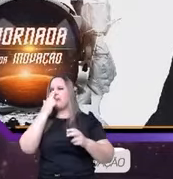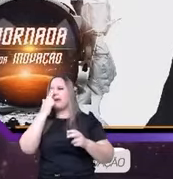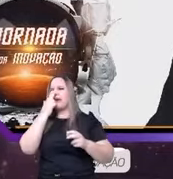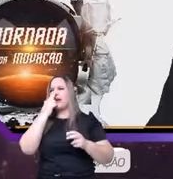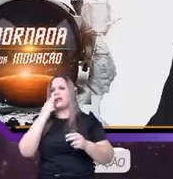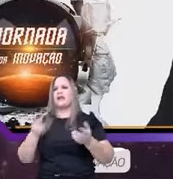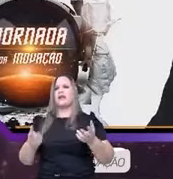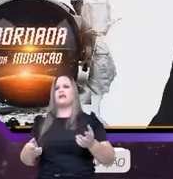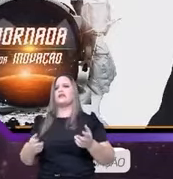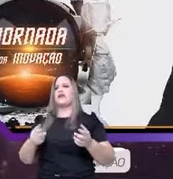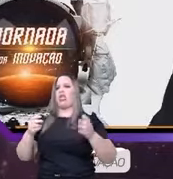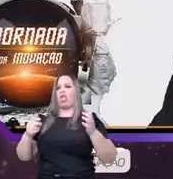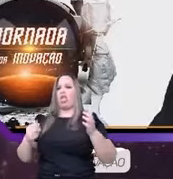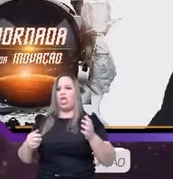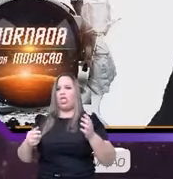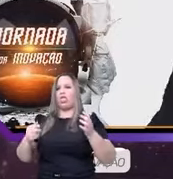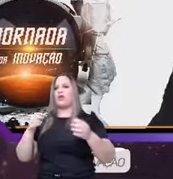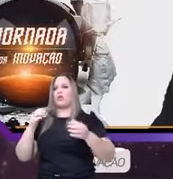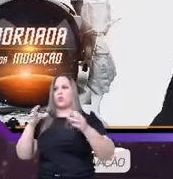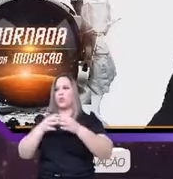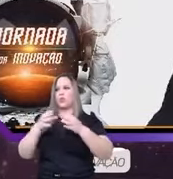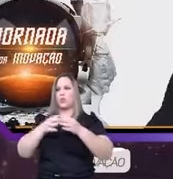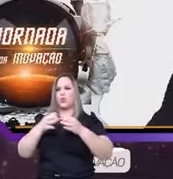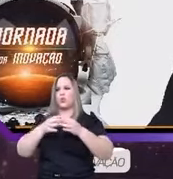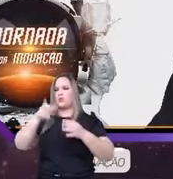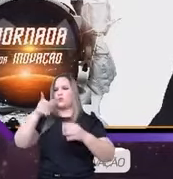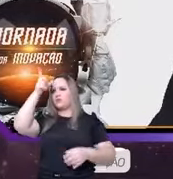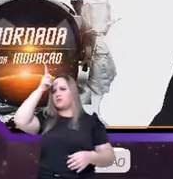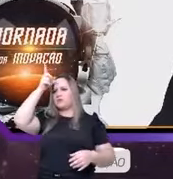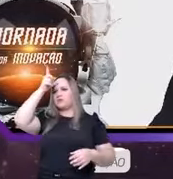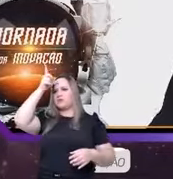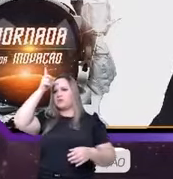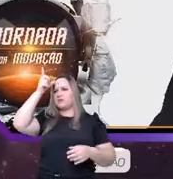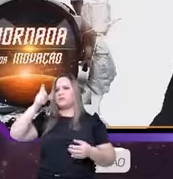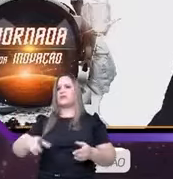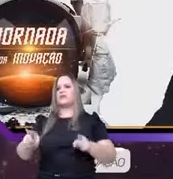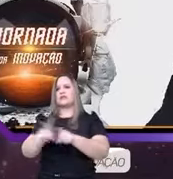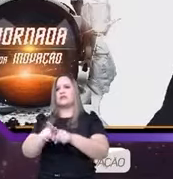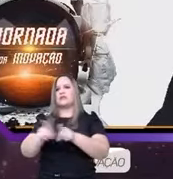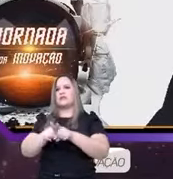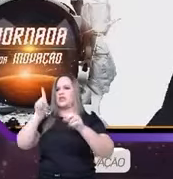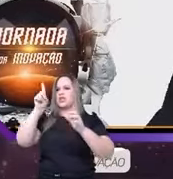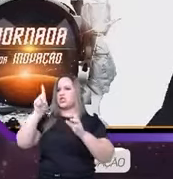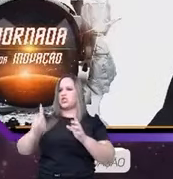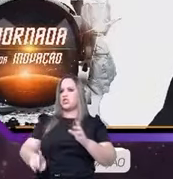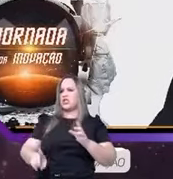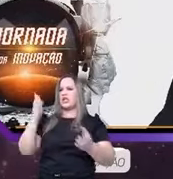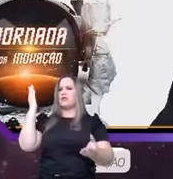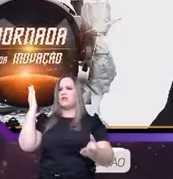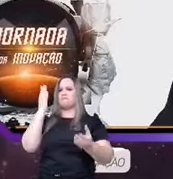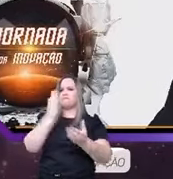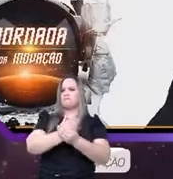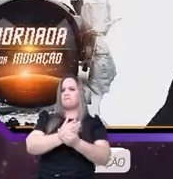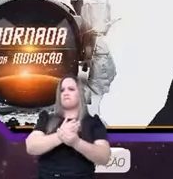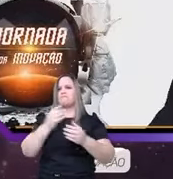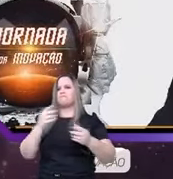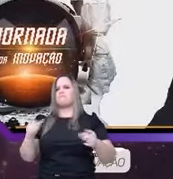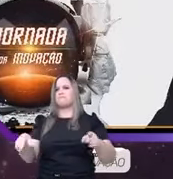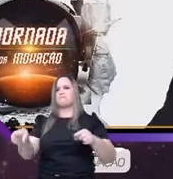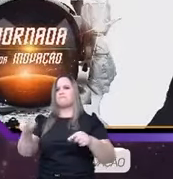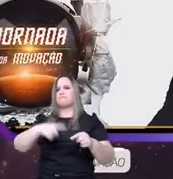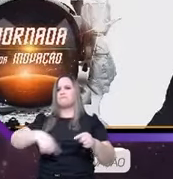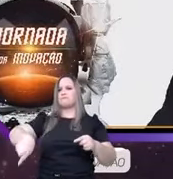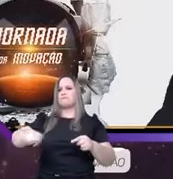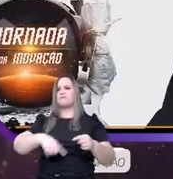não sei, eu não consigo pronunciar alemão, grupos de extermínio de direitos e de processos. Run to the hills. Nota, não